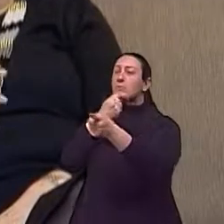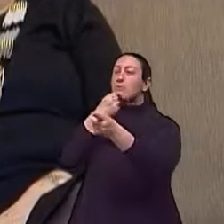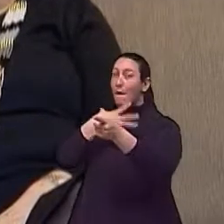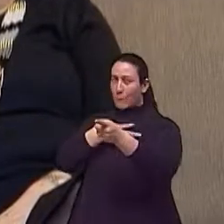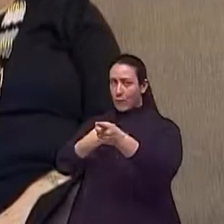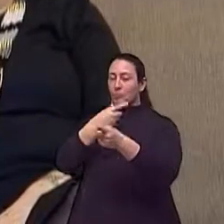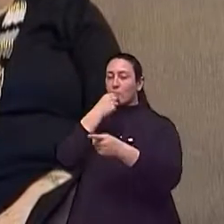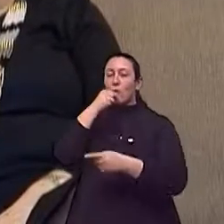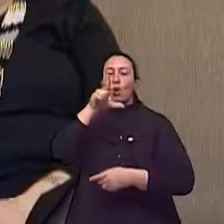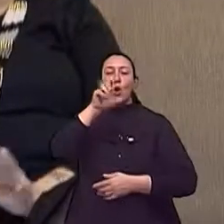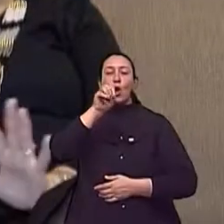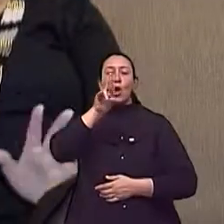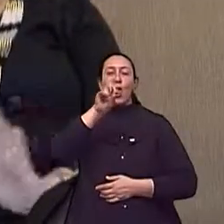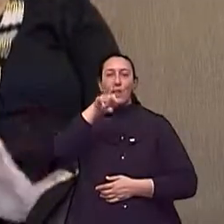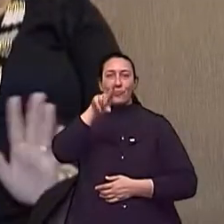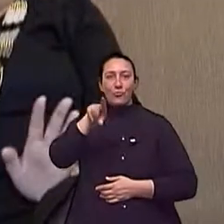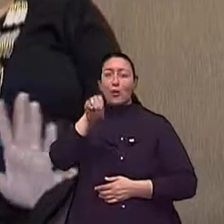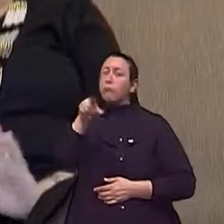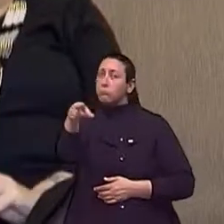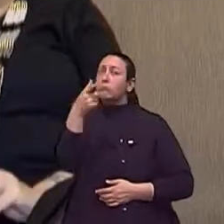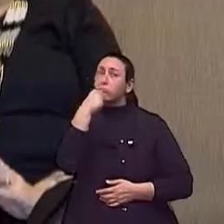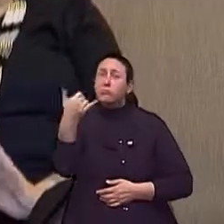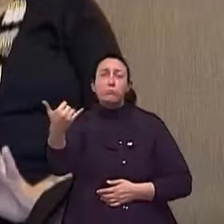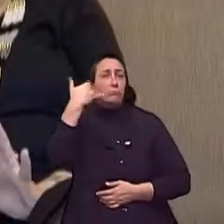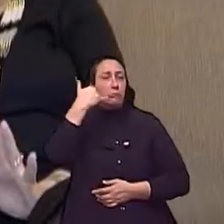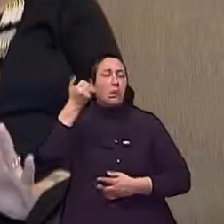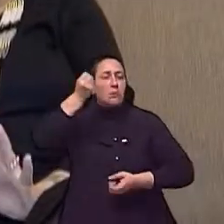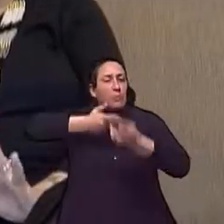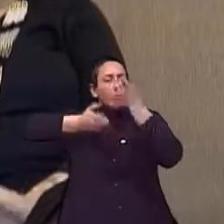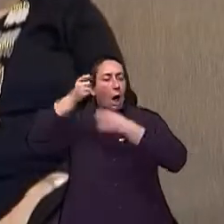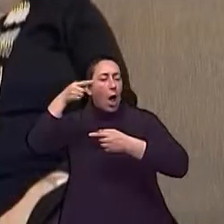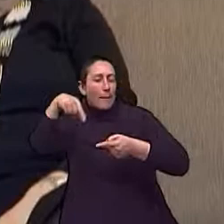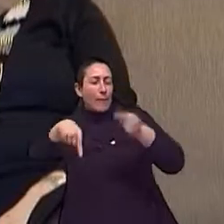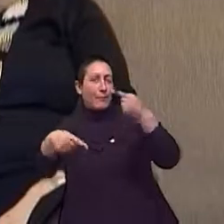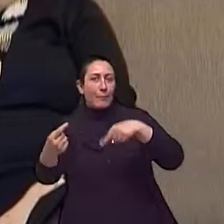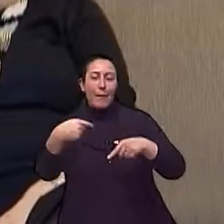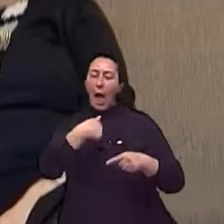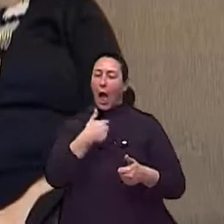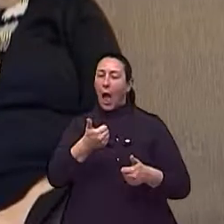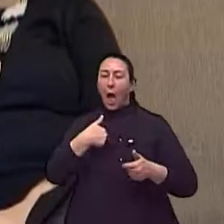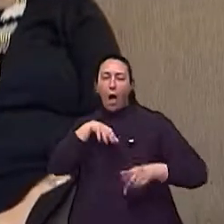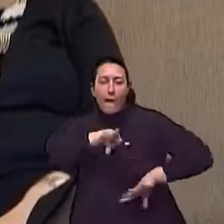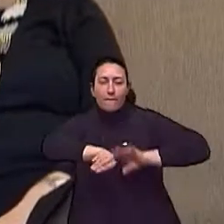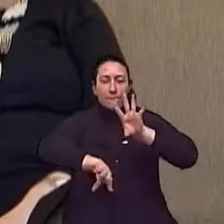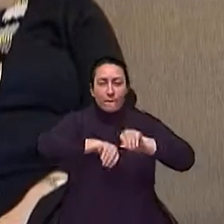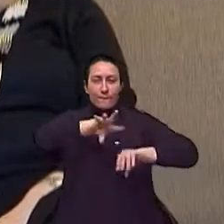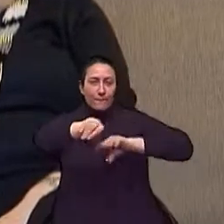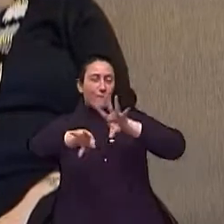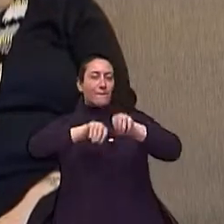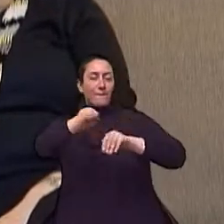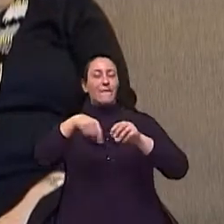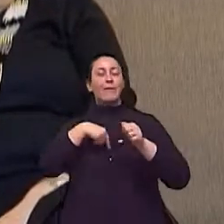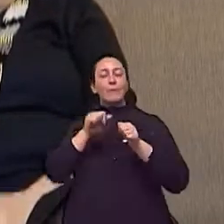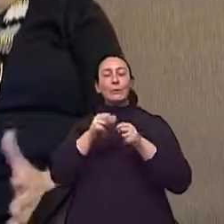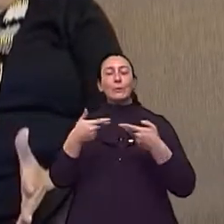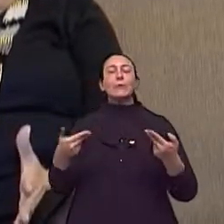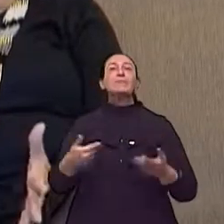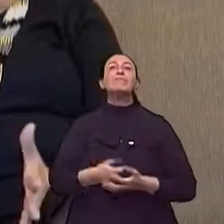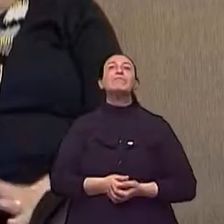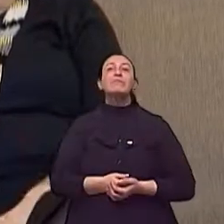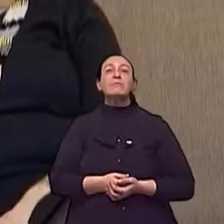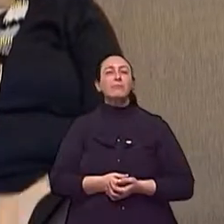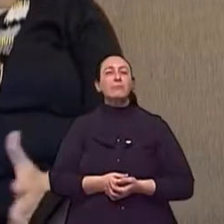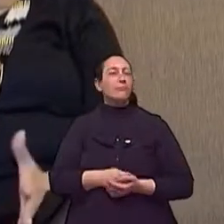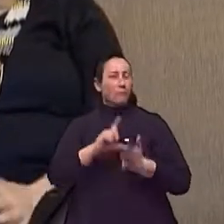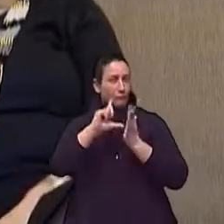Lorenzo como é que eu tinha que fazer as coisas e aí eu fui né porque eu sou super metida nisso bom E aí Ah eu